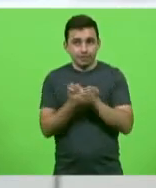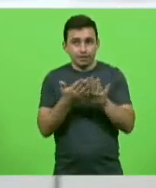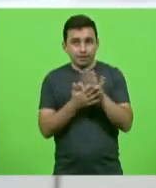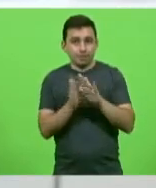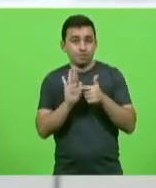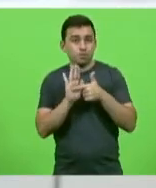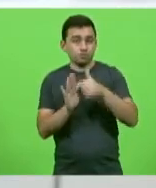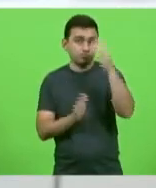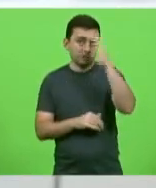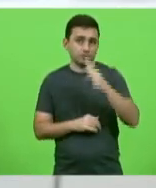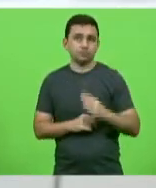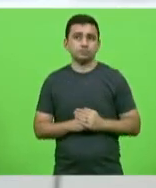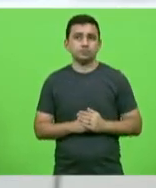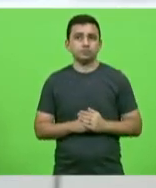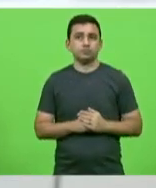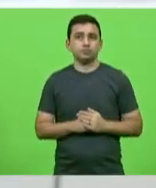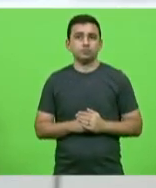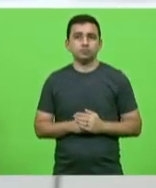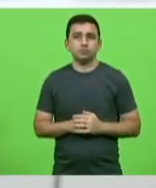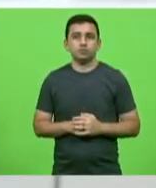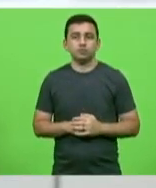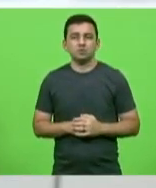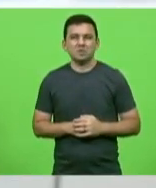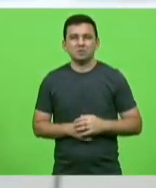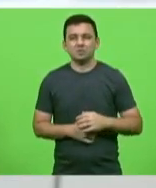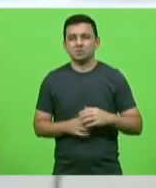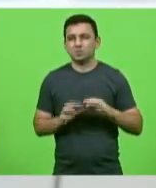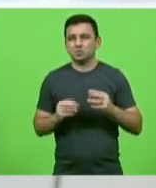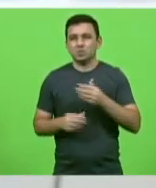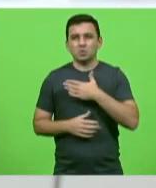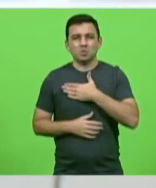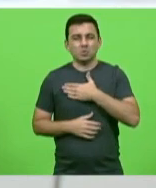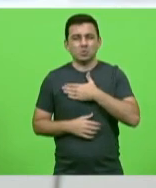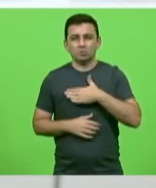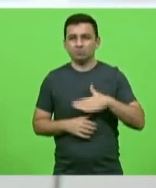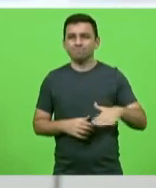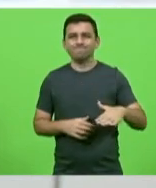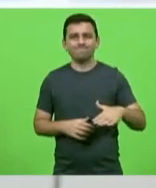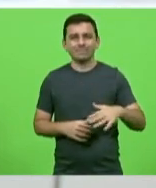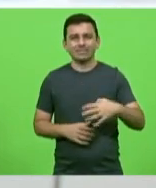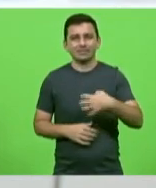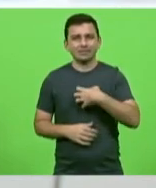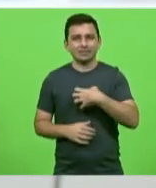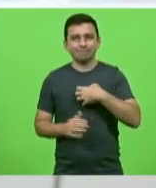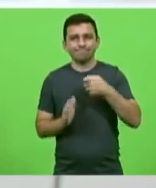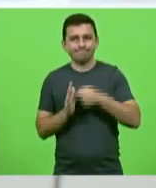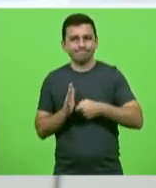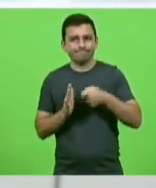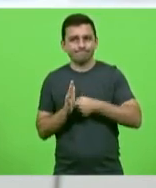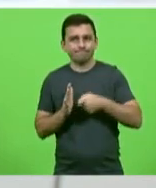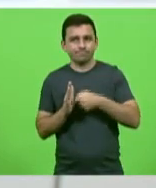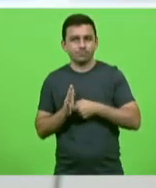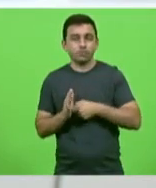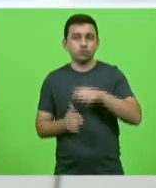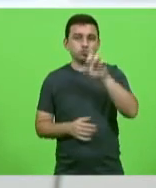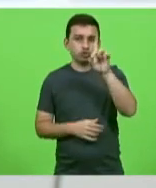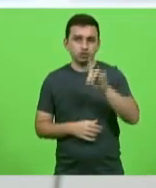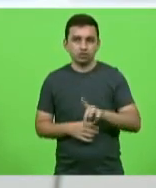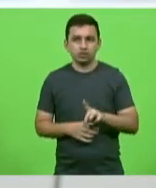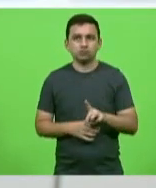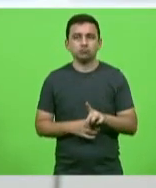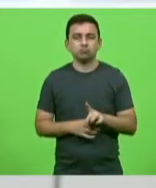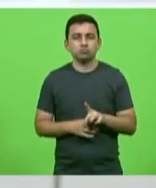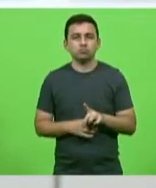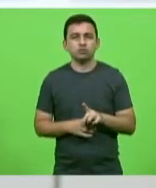território nacional pelo escancarado o desgosto e resistência da população em exercer o direito ao sufrágio